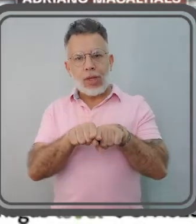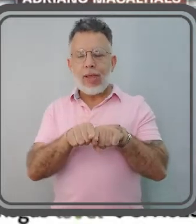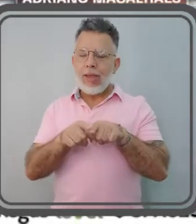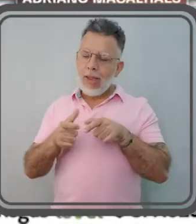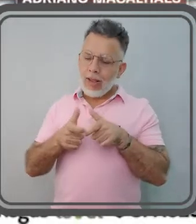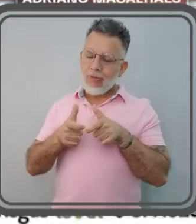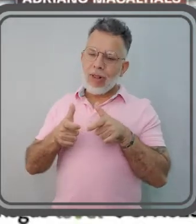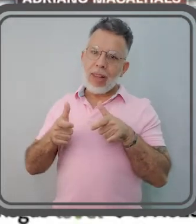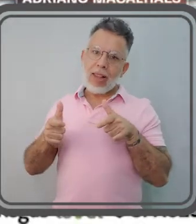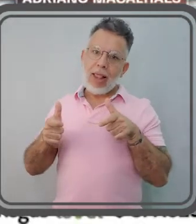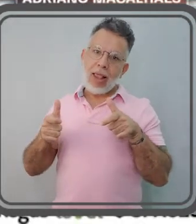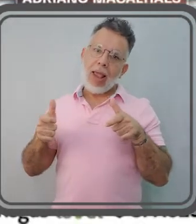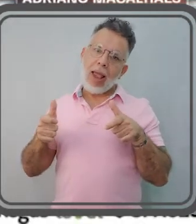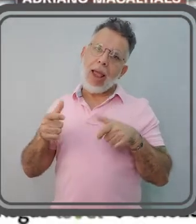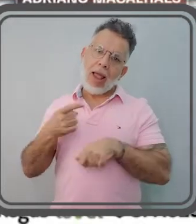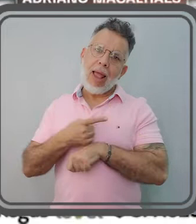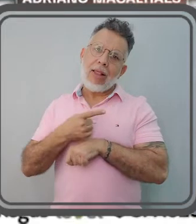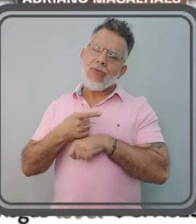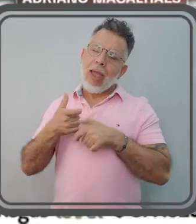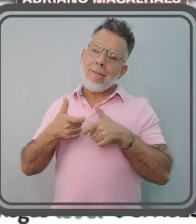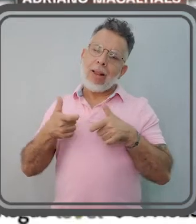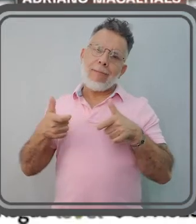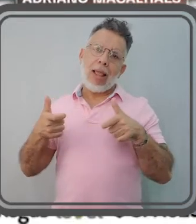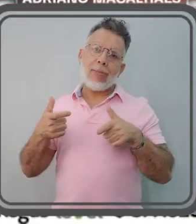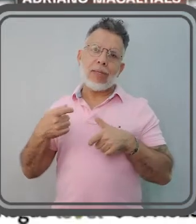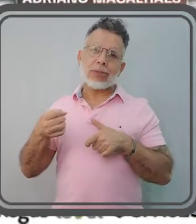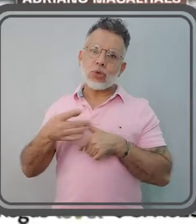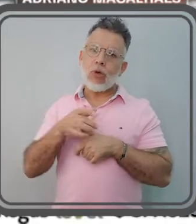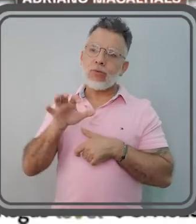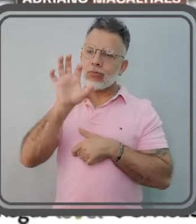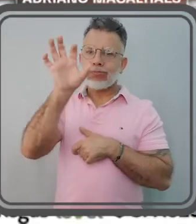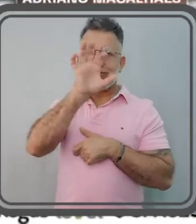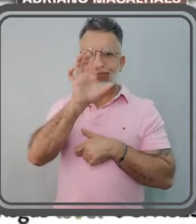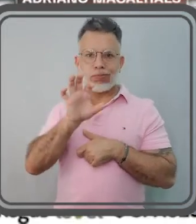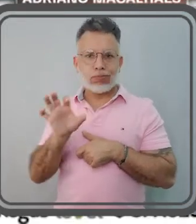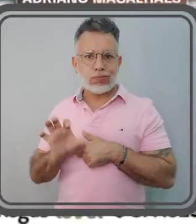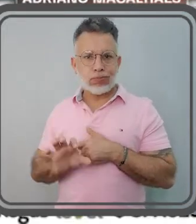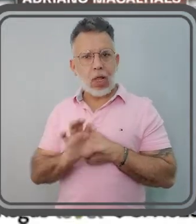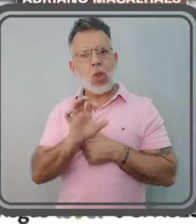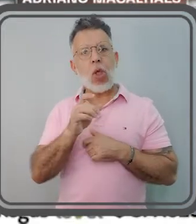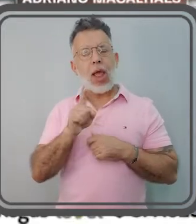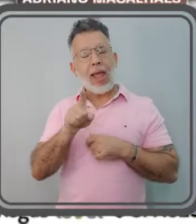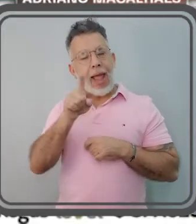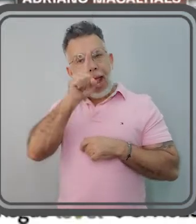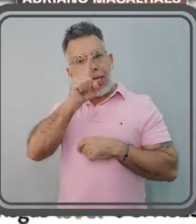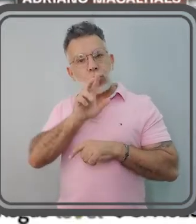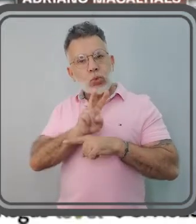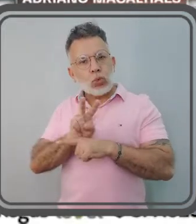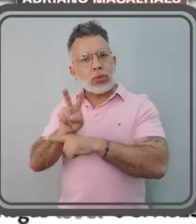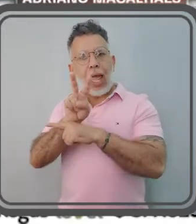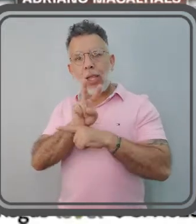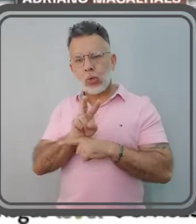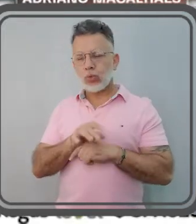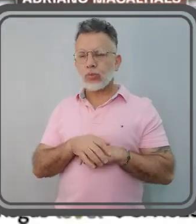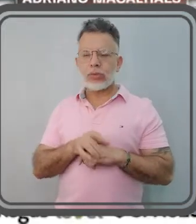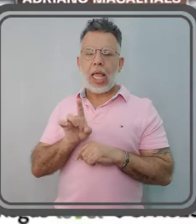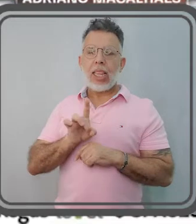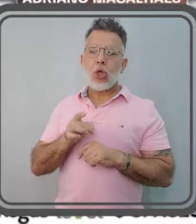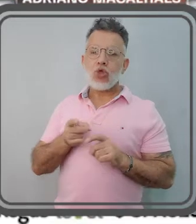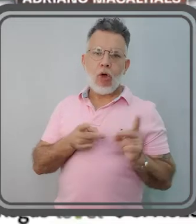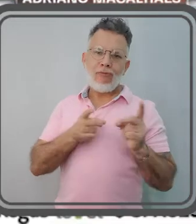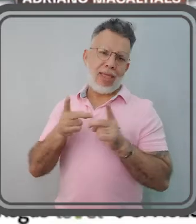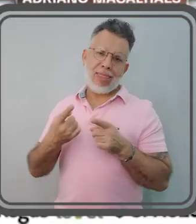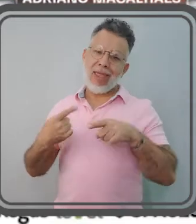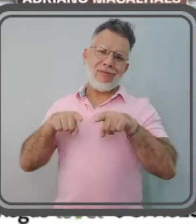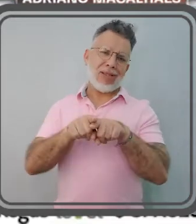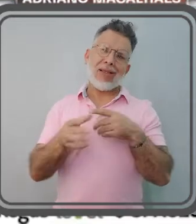regiões. Então, esse cuidado, né, de não só vender franquia por vender franquia, esse nunca foi o intuito nosso. O intuito